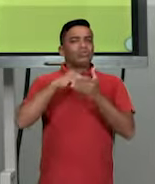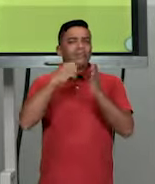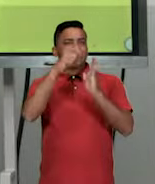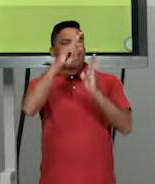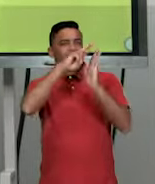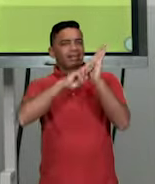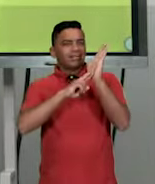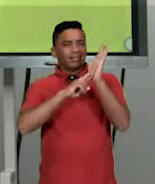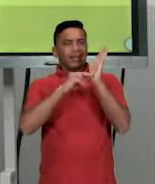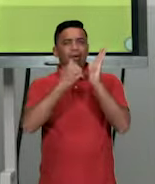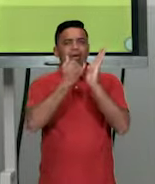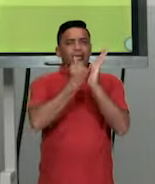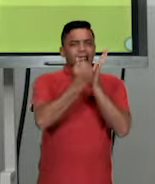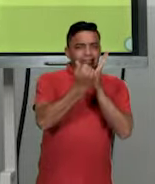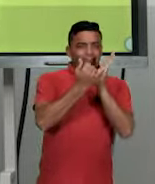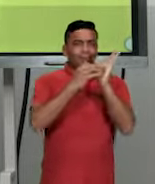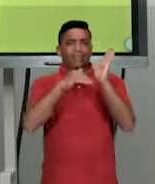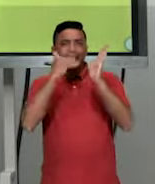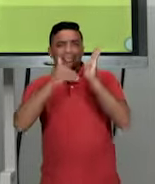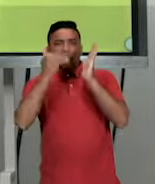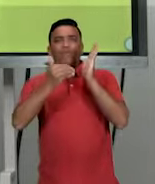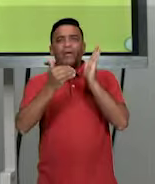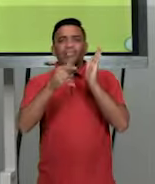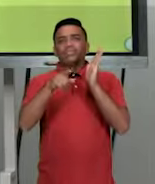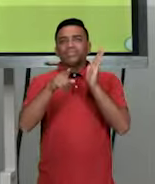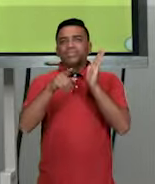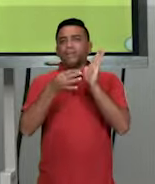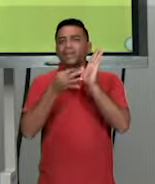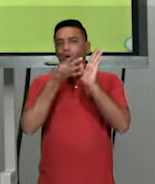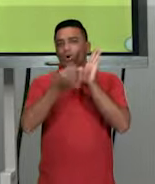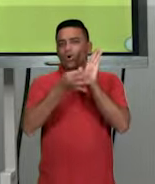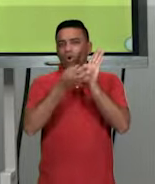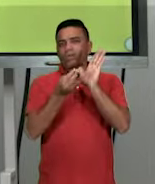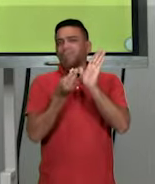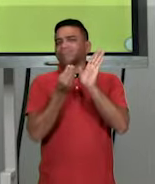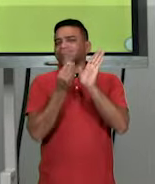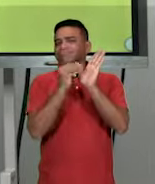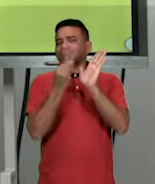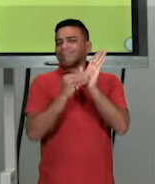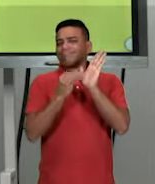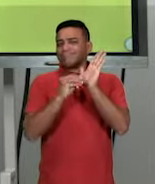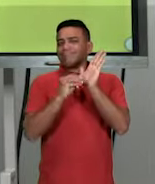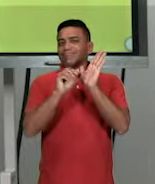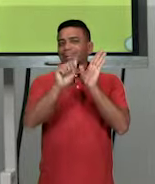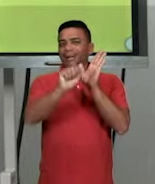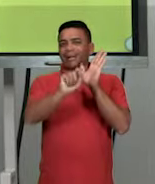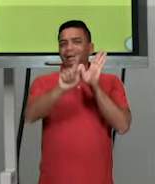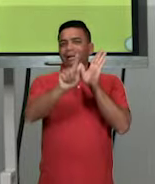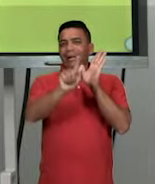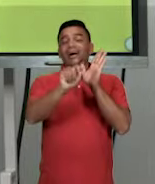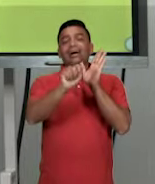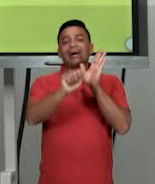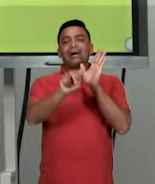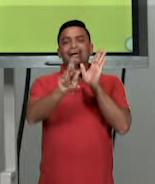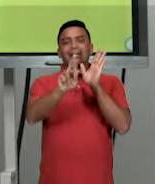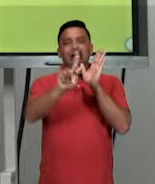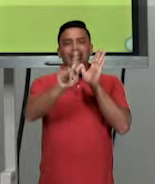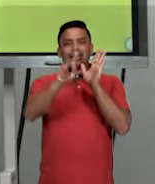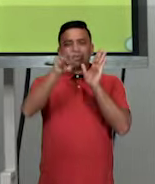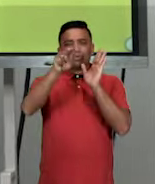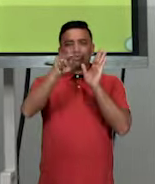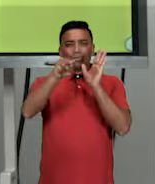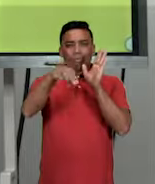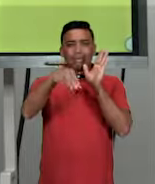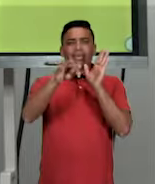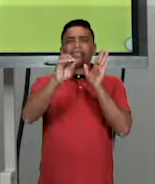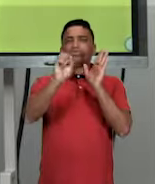nós vamos trabalhar com os argumentos. Afinal de contas, lembrem-se, nós estamos falando do